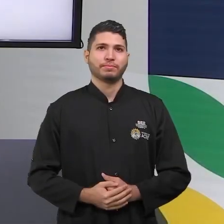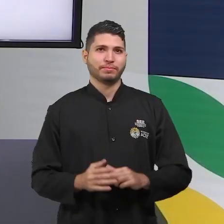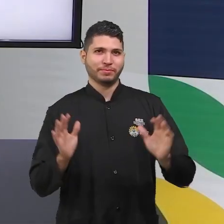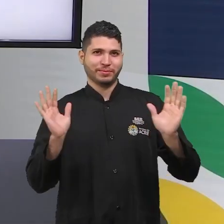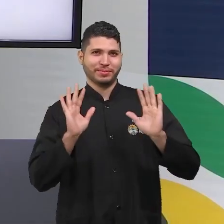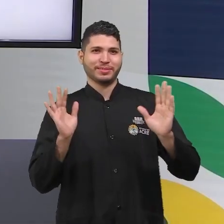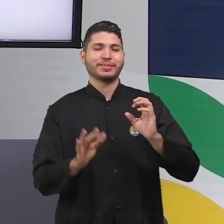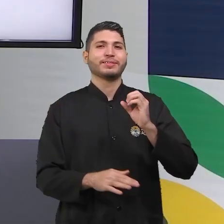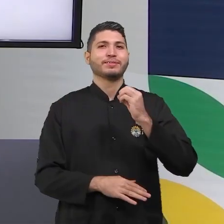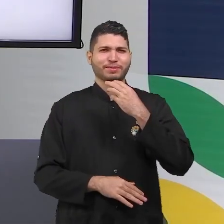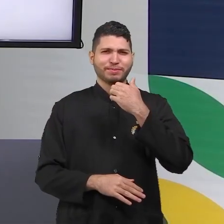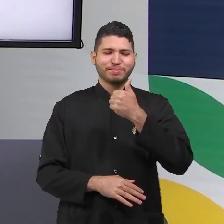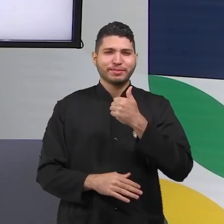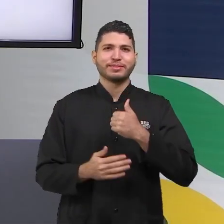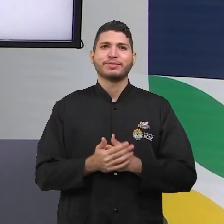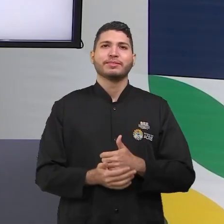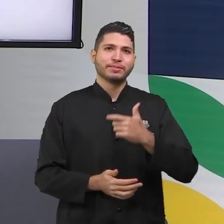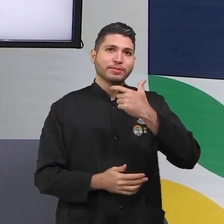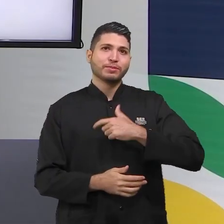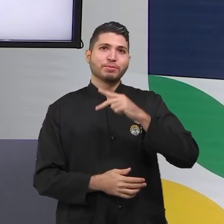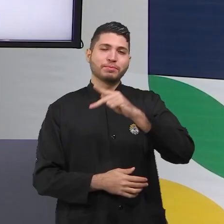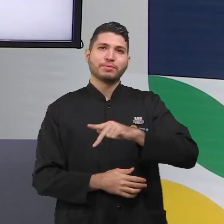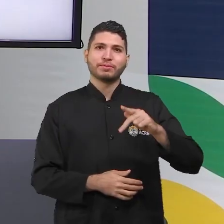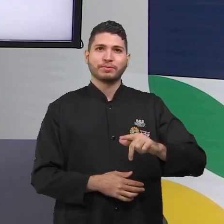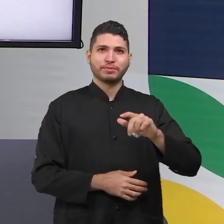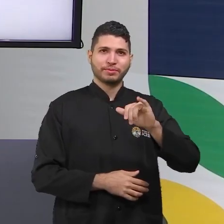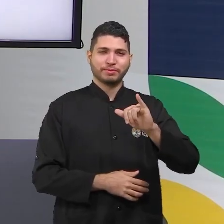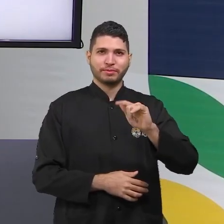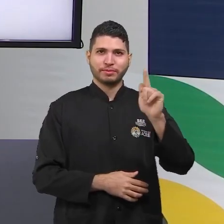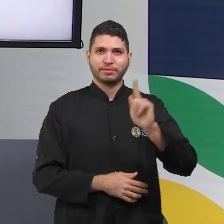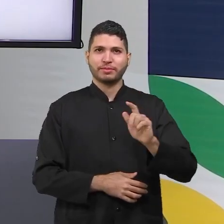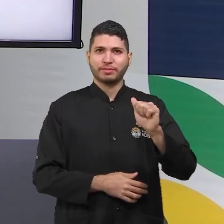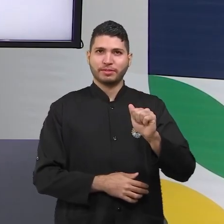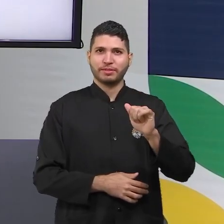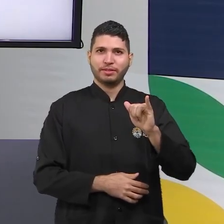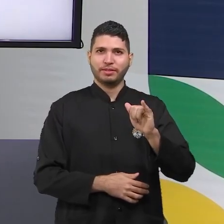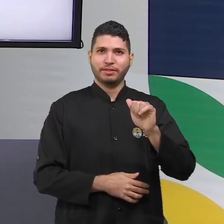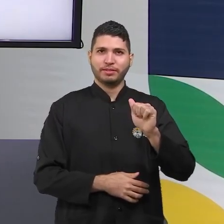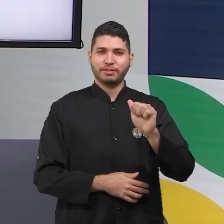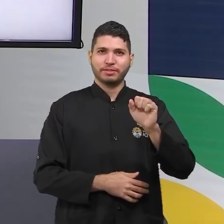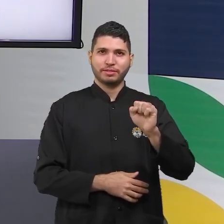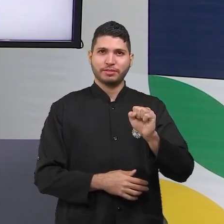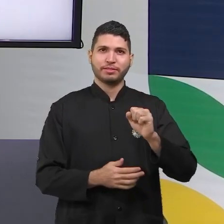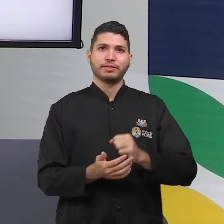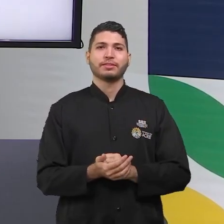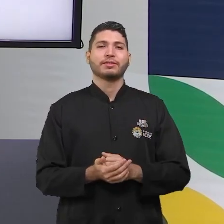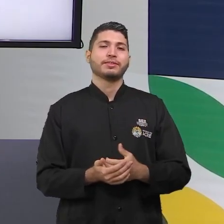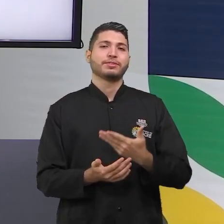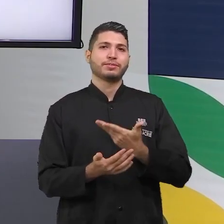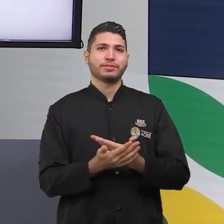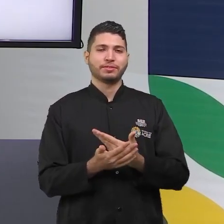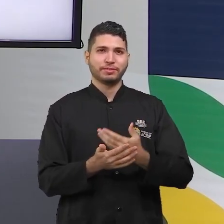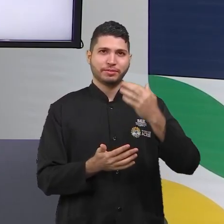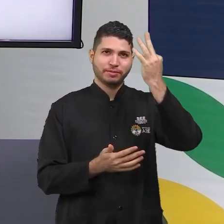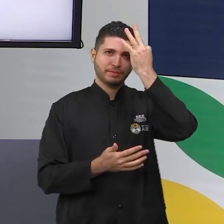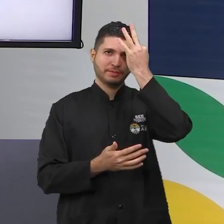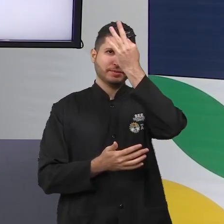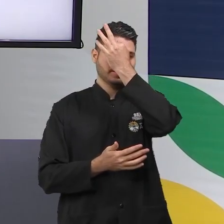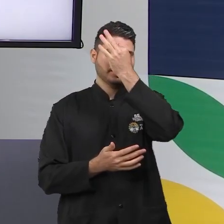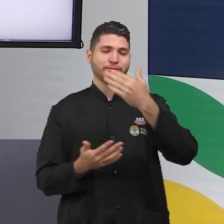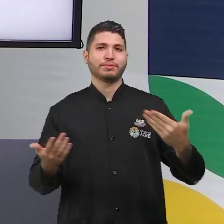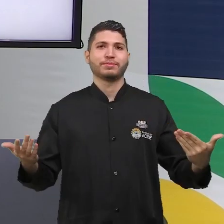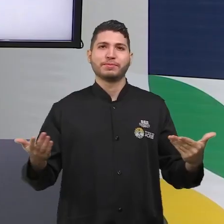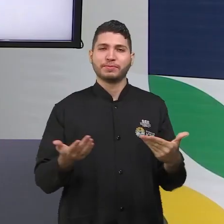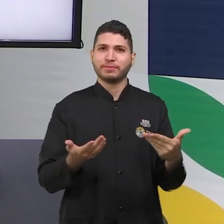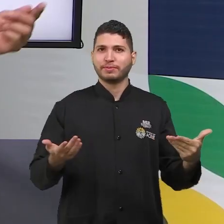Olá, pessoal. Sou o professor Isaías para trabalhar mais uma vez com a filosofia junto a vocês. Hoje eu estou